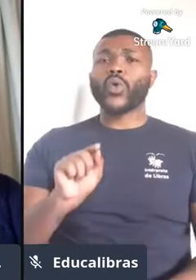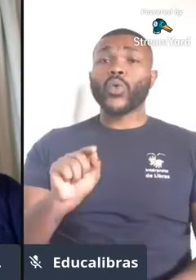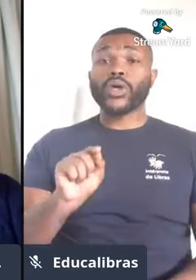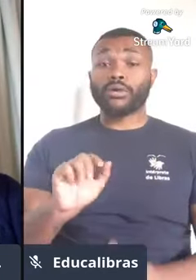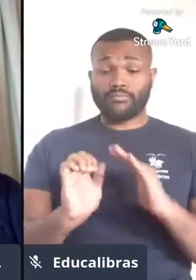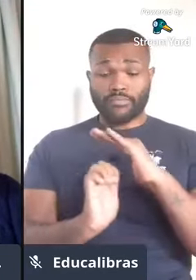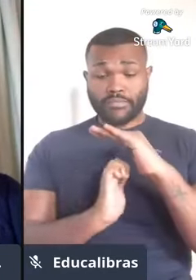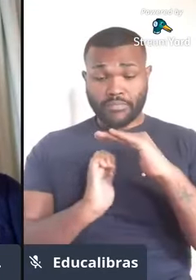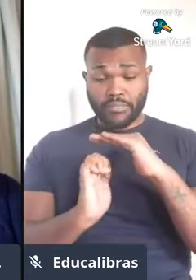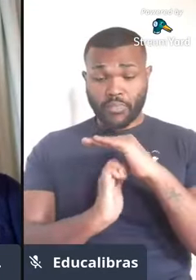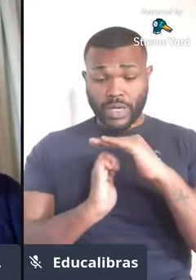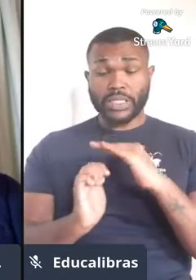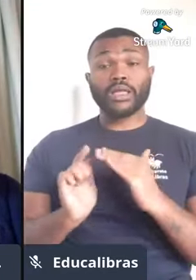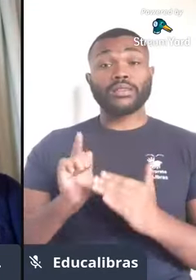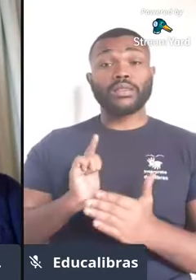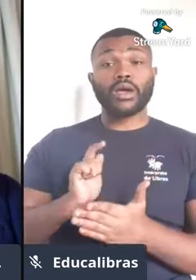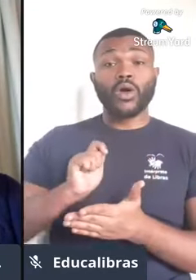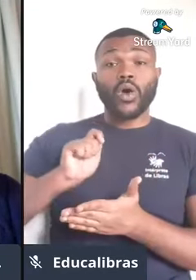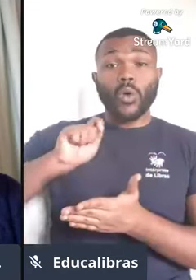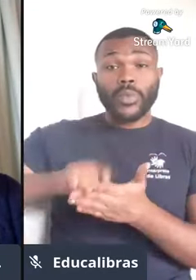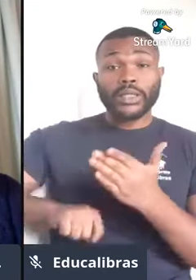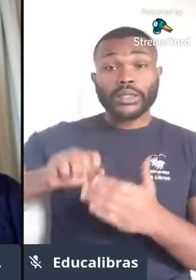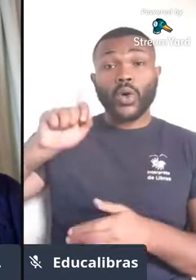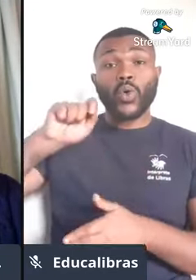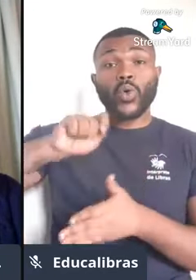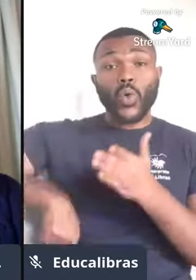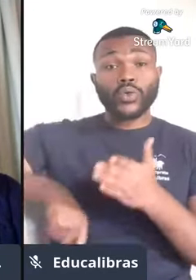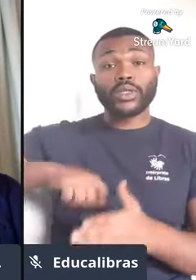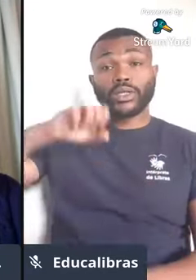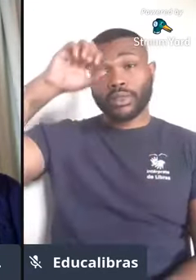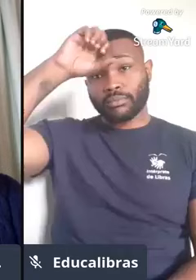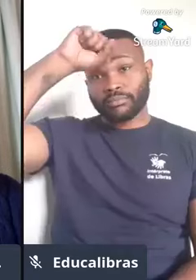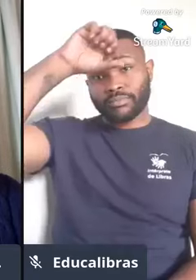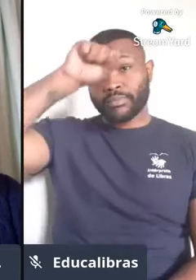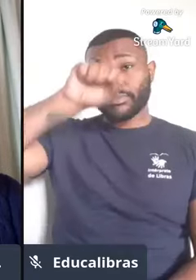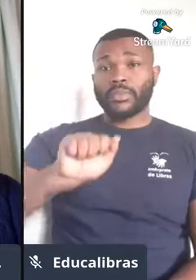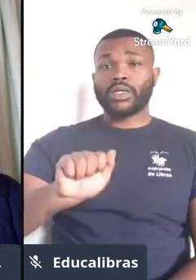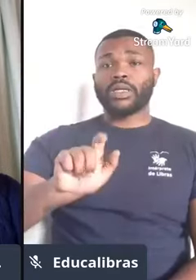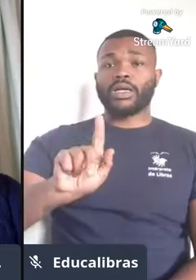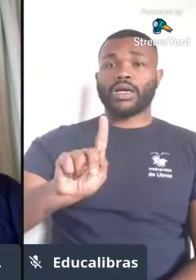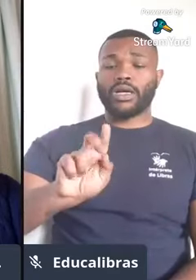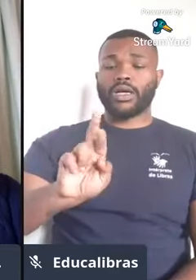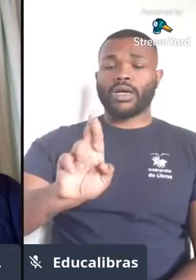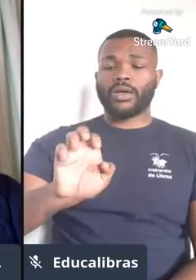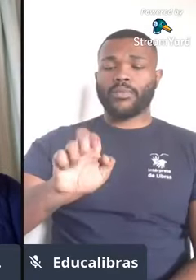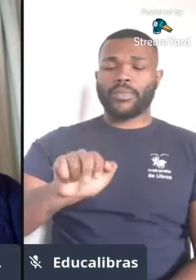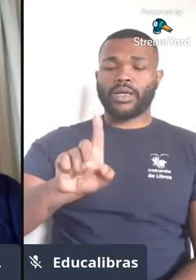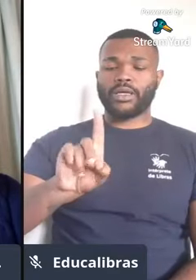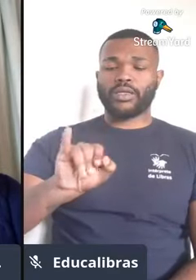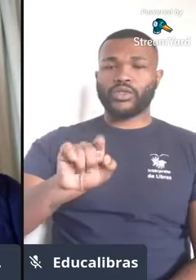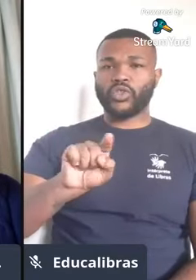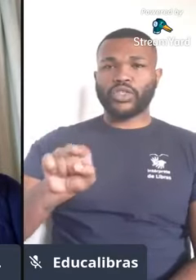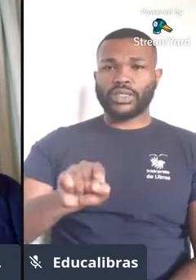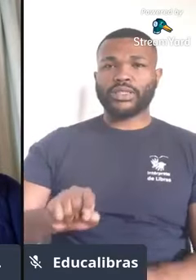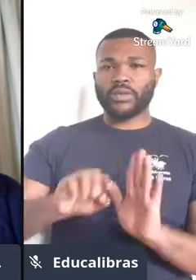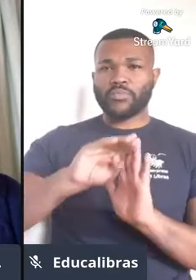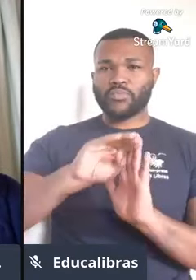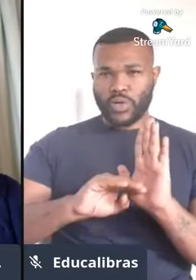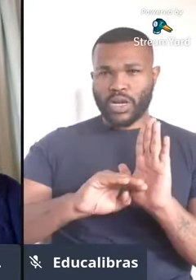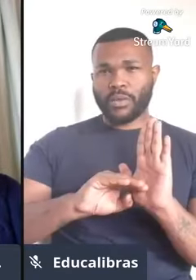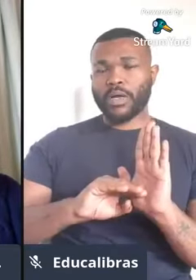têm de contratarem os aprendizes. E, em particular, nós temos incentivado que sejam